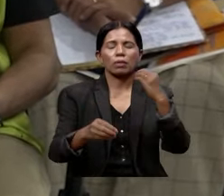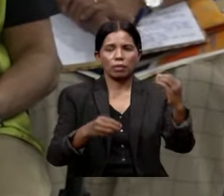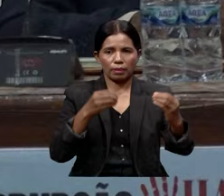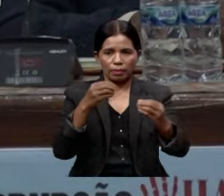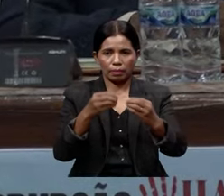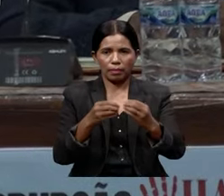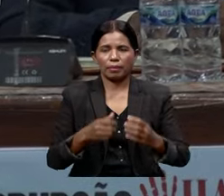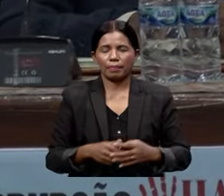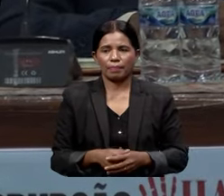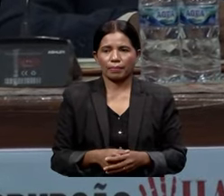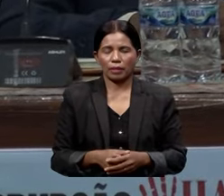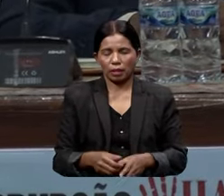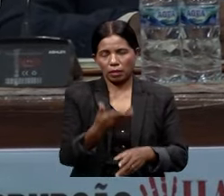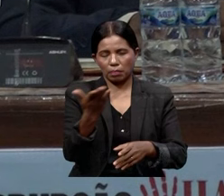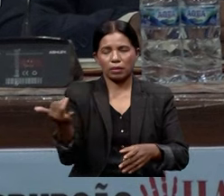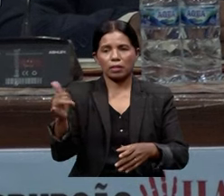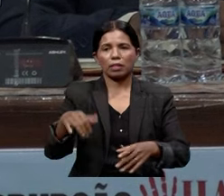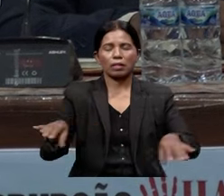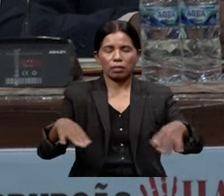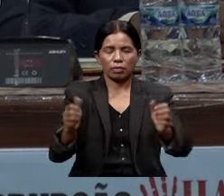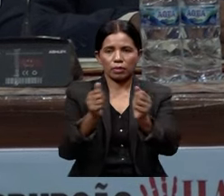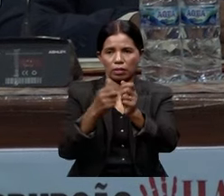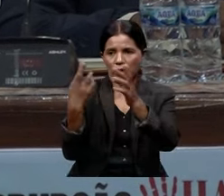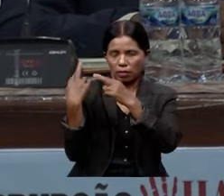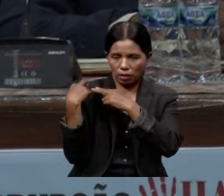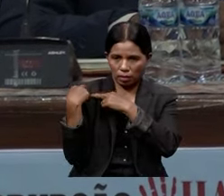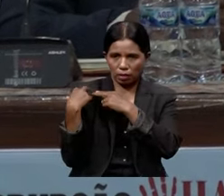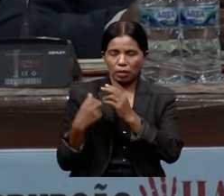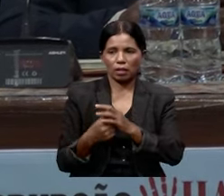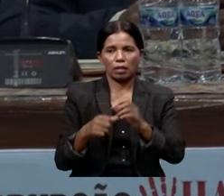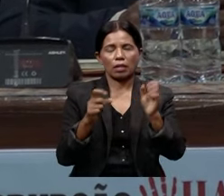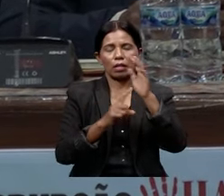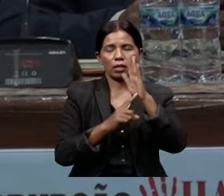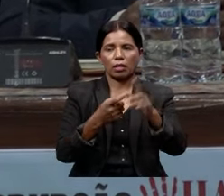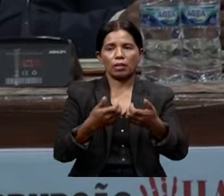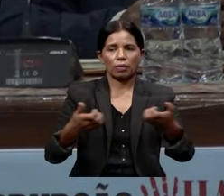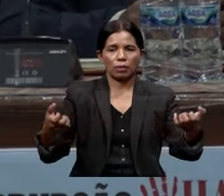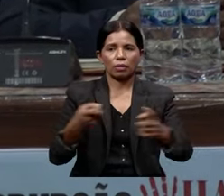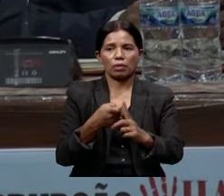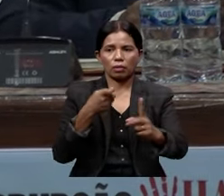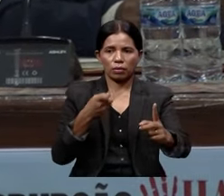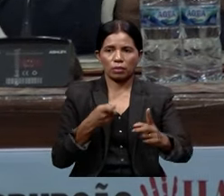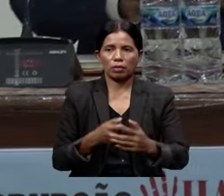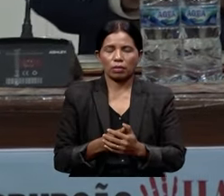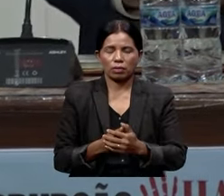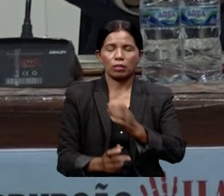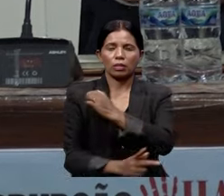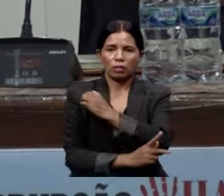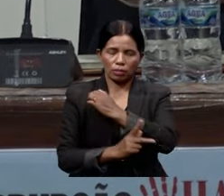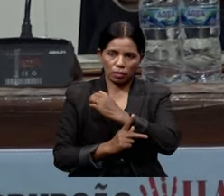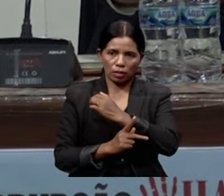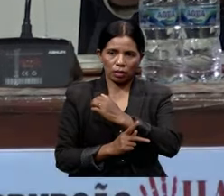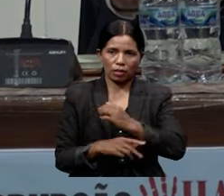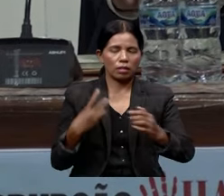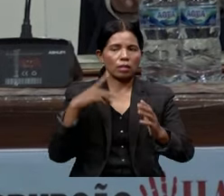a te botar o serviço, a responsabilidade, ado ka angusi batir ebe proposal ne. Proposal ne